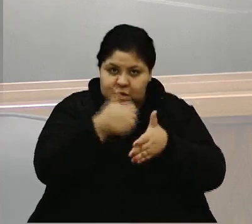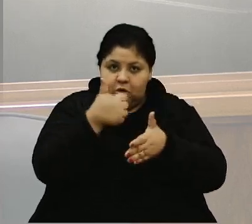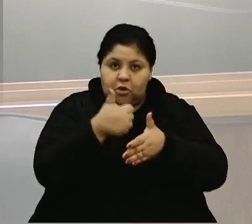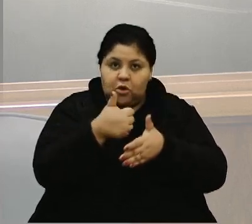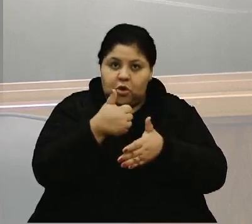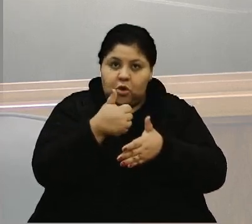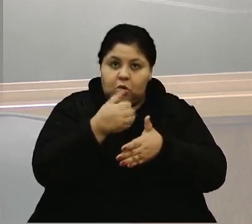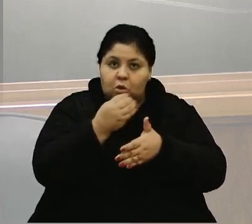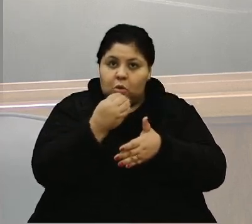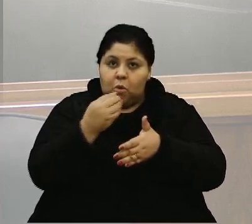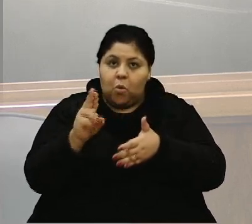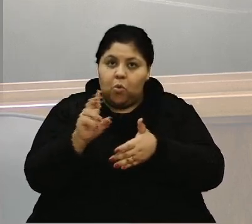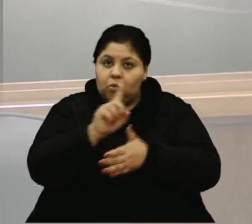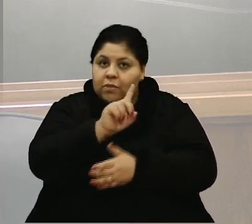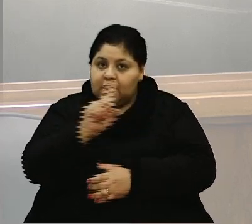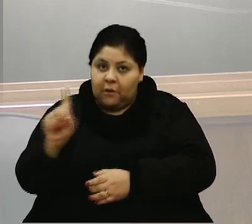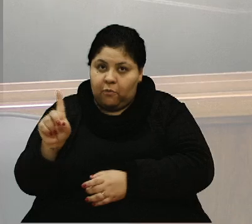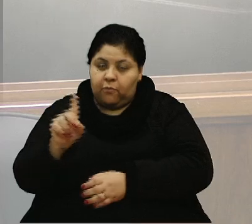ou não?